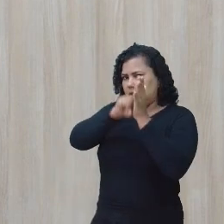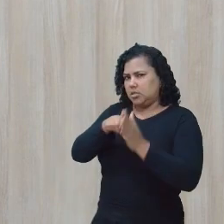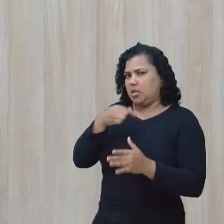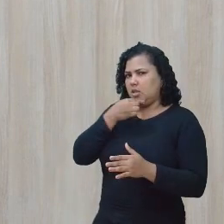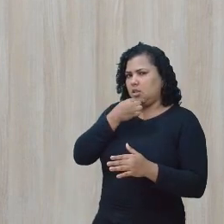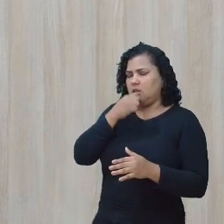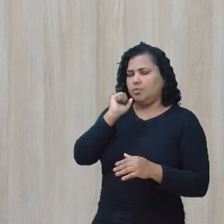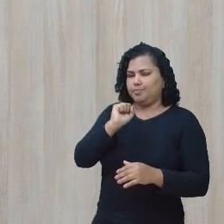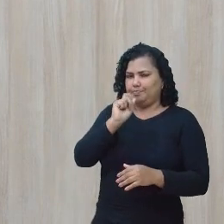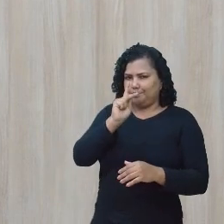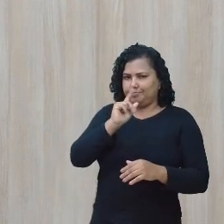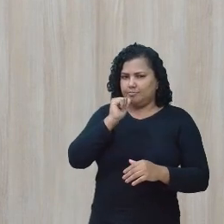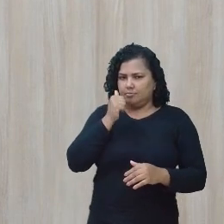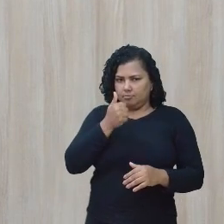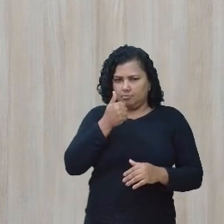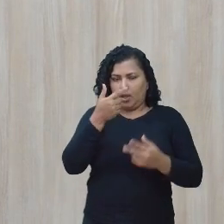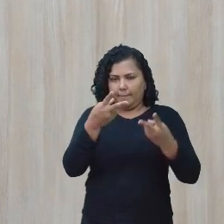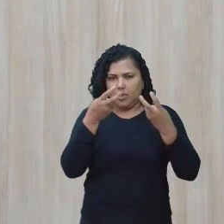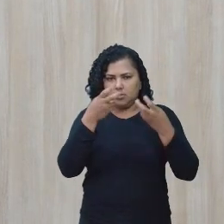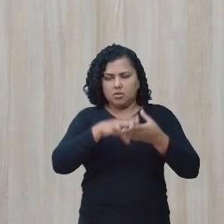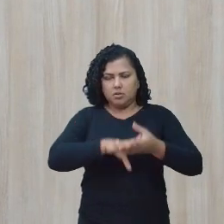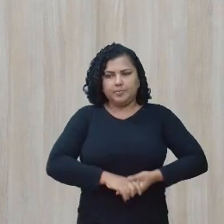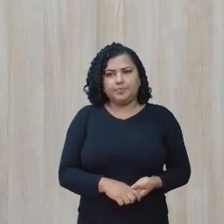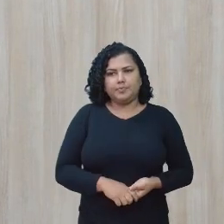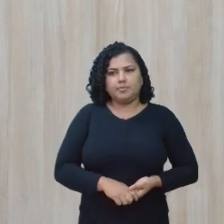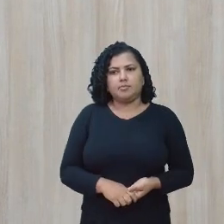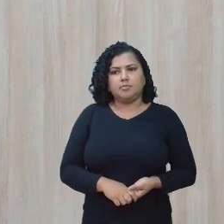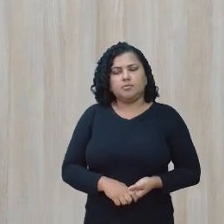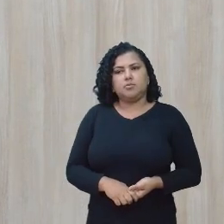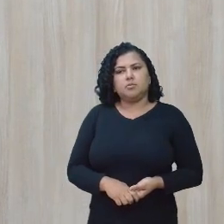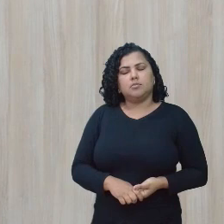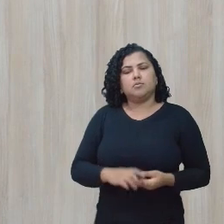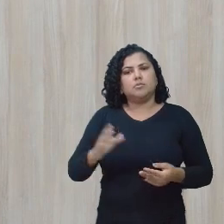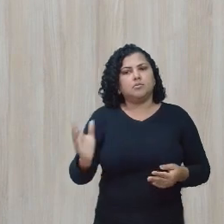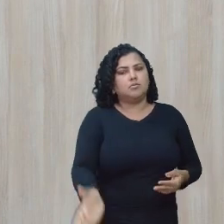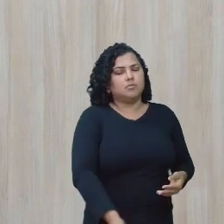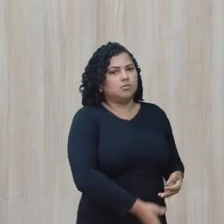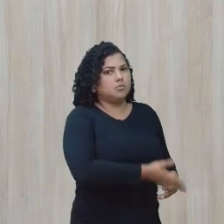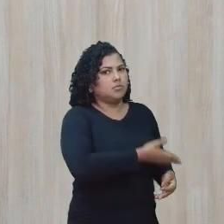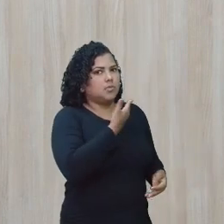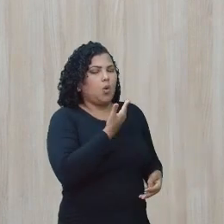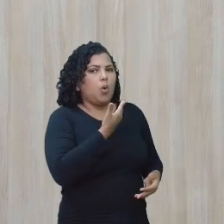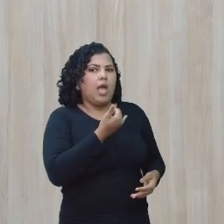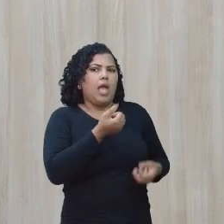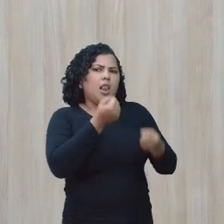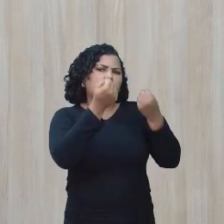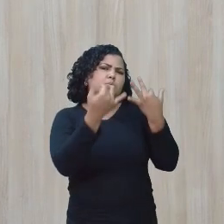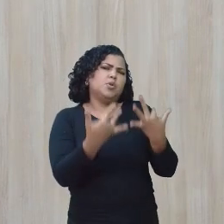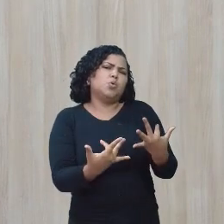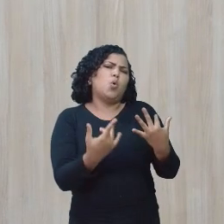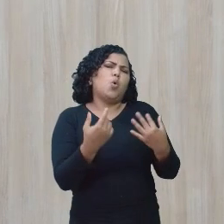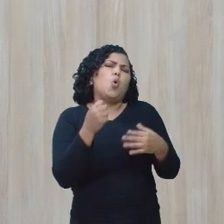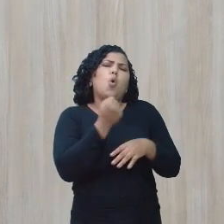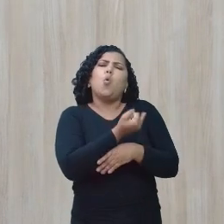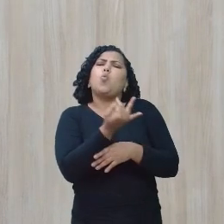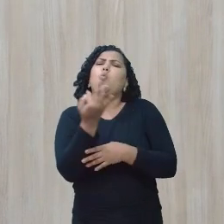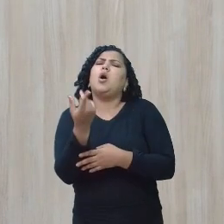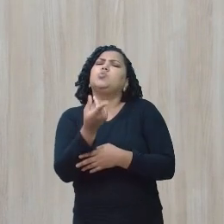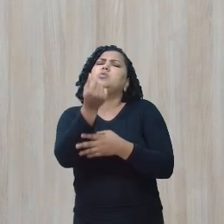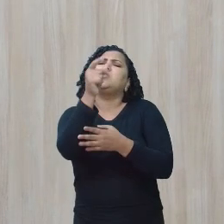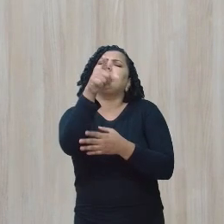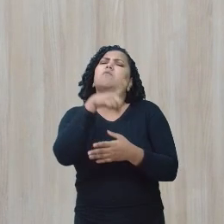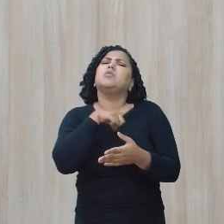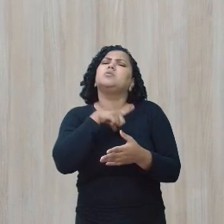aqui, ela falou: How much money do you have? Quanto dinheiro você tem? Ou seja,